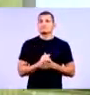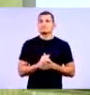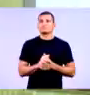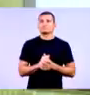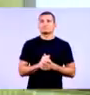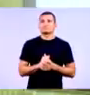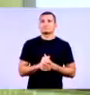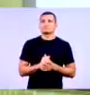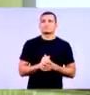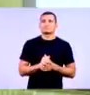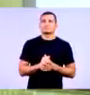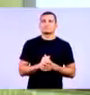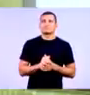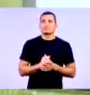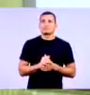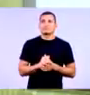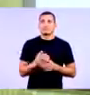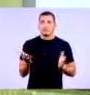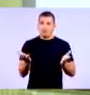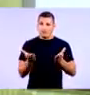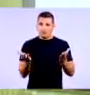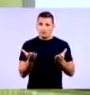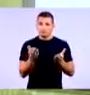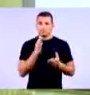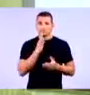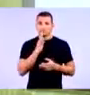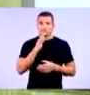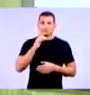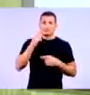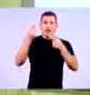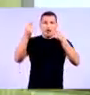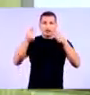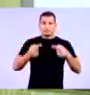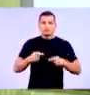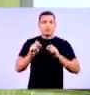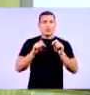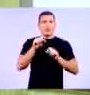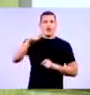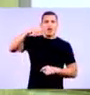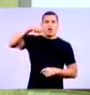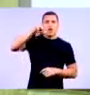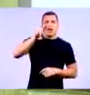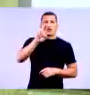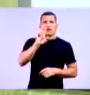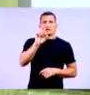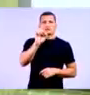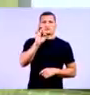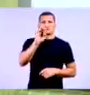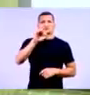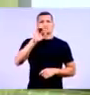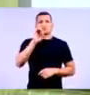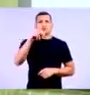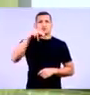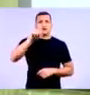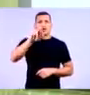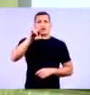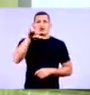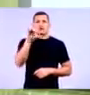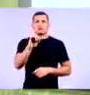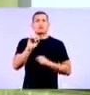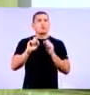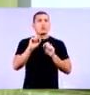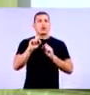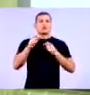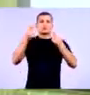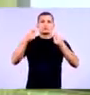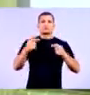sua atividade. Agora vamos conhecer o questionário. O que é o questionário, professora? A senhora falou na outra aula, mas eu não lembro muito bem o que é e